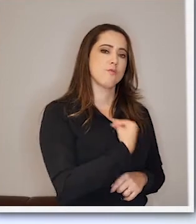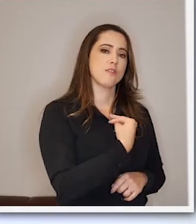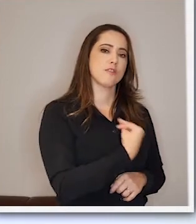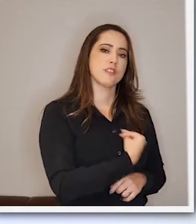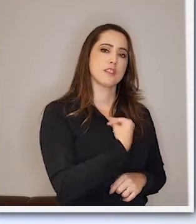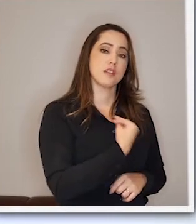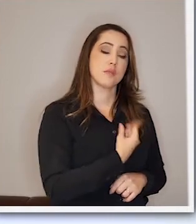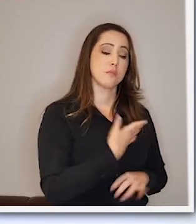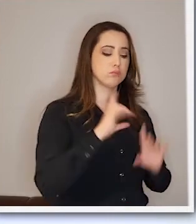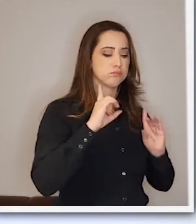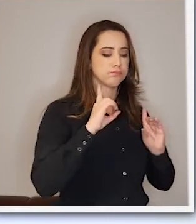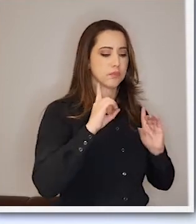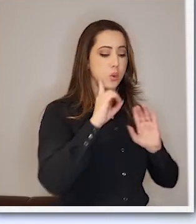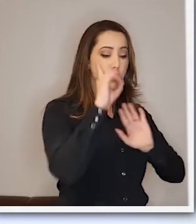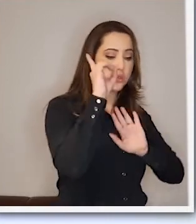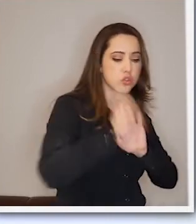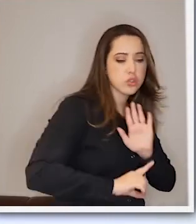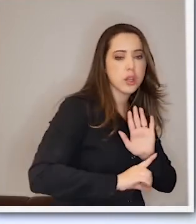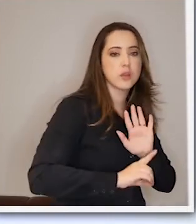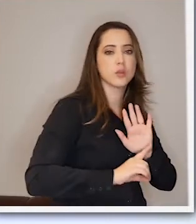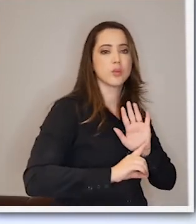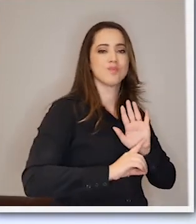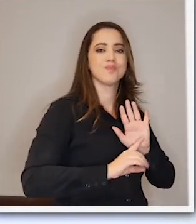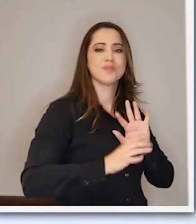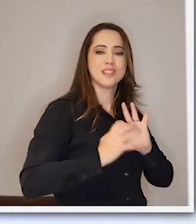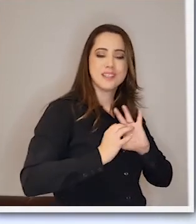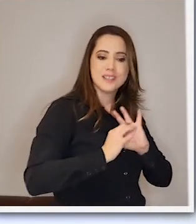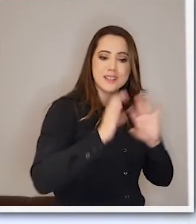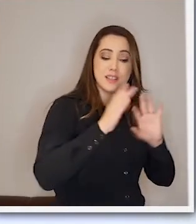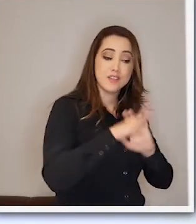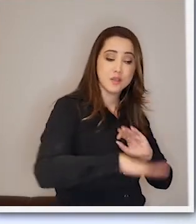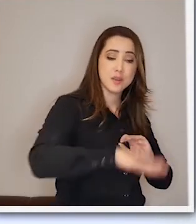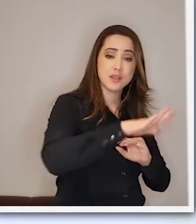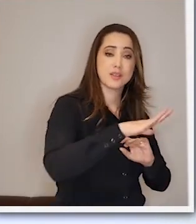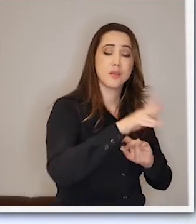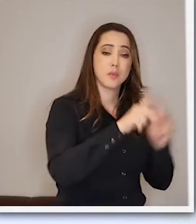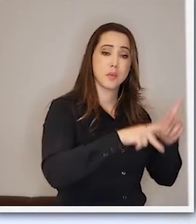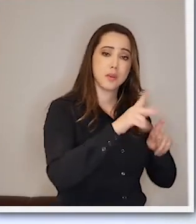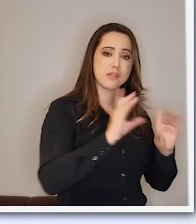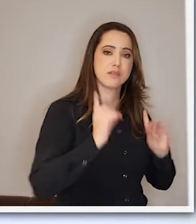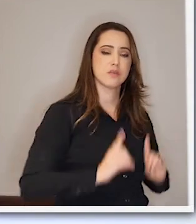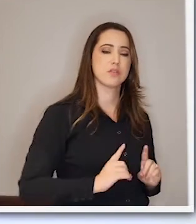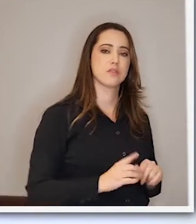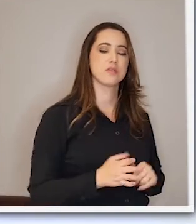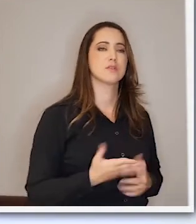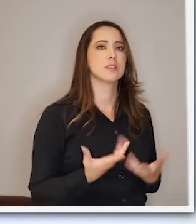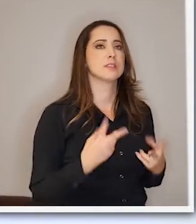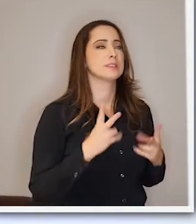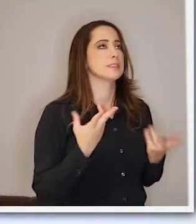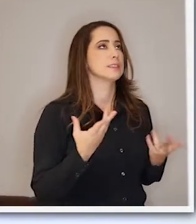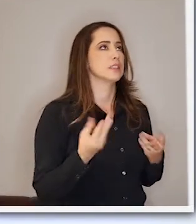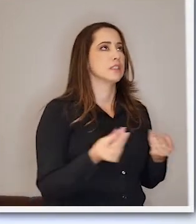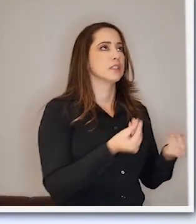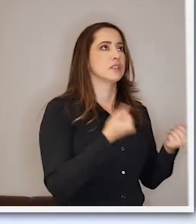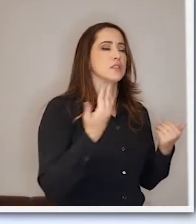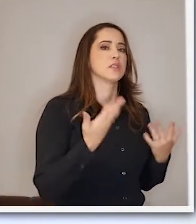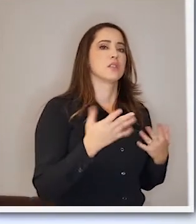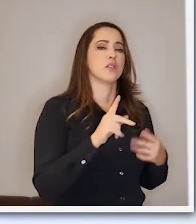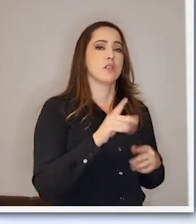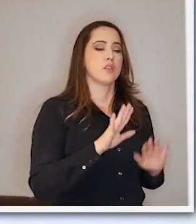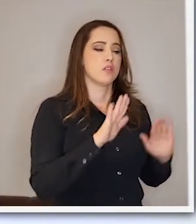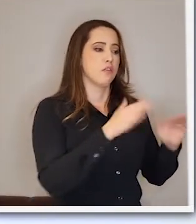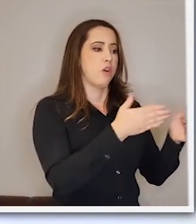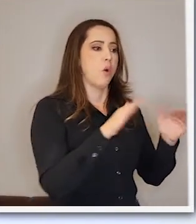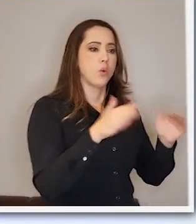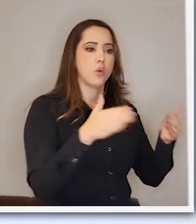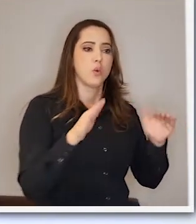arsenal de equipamentos, de ferramentas que possibilitam uma vida mais digna e mais autônoma para esse público.